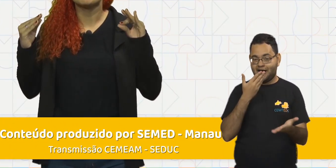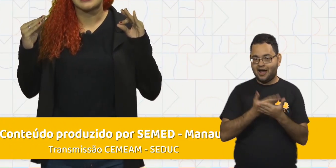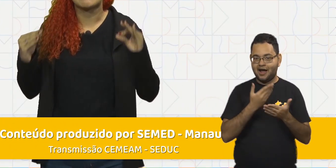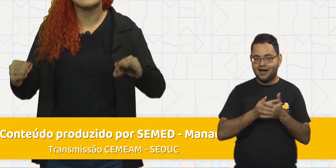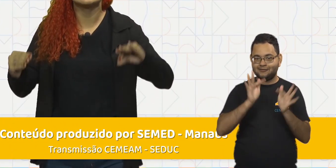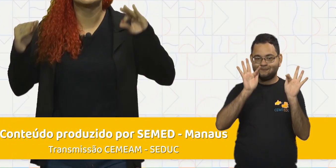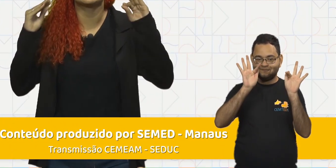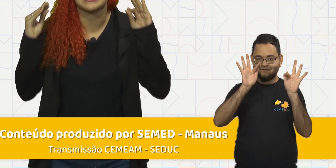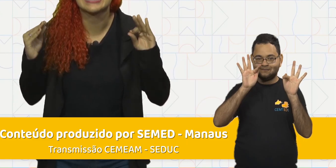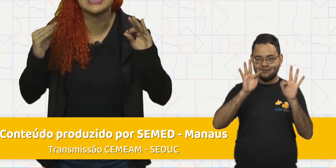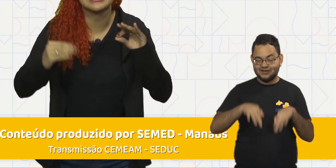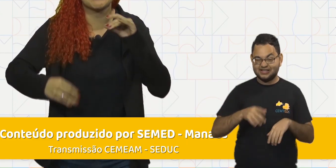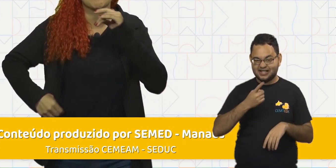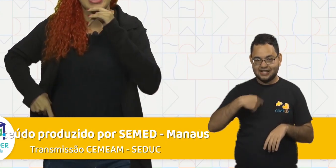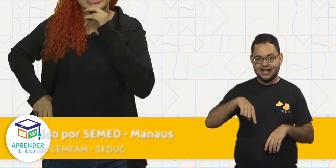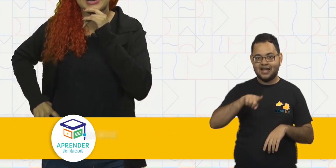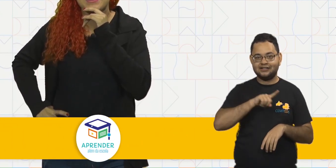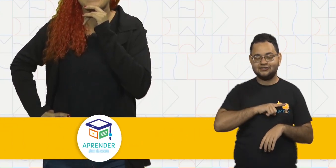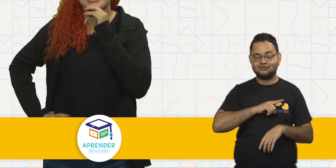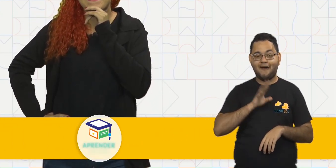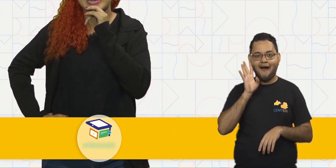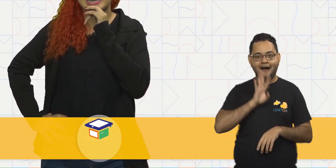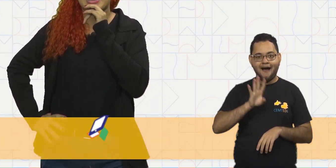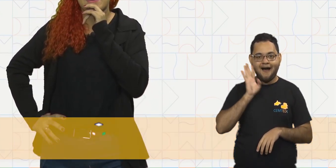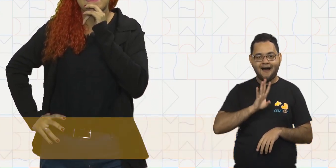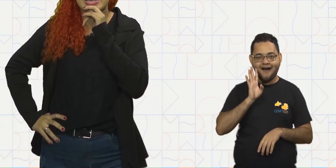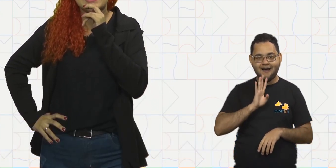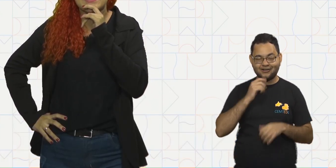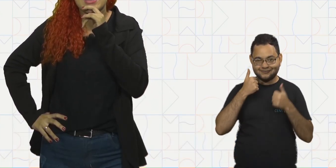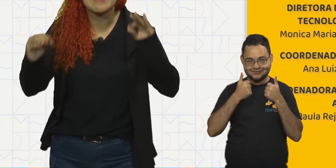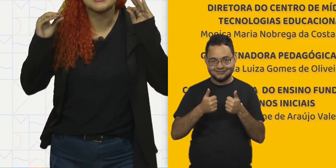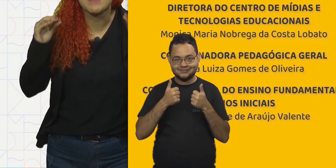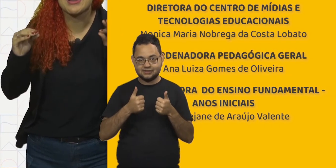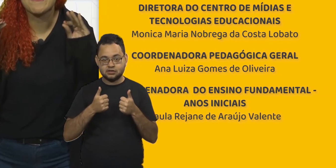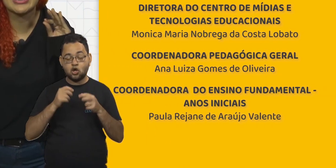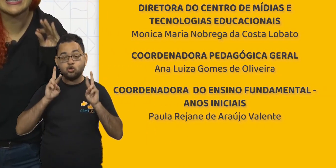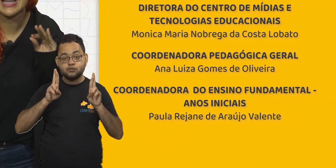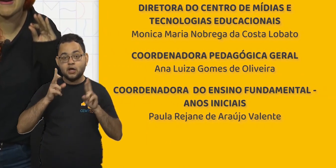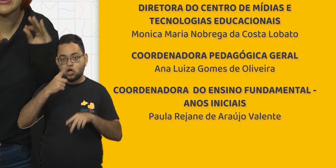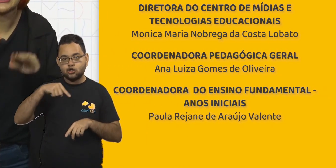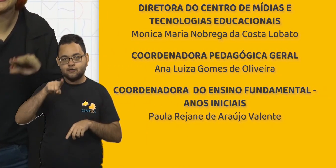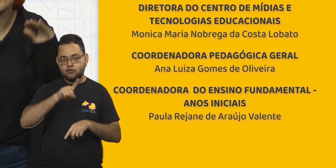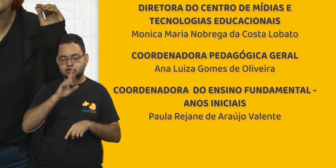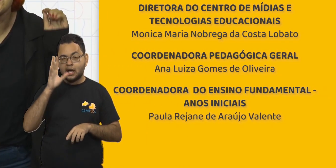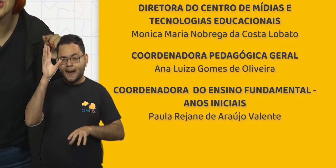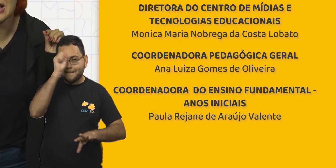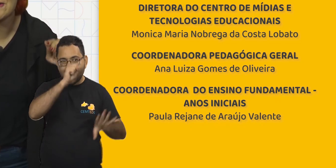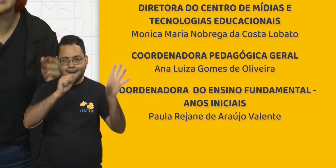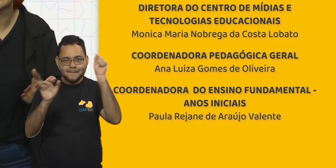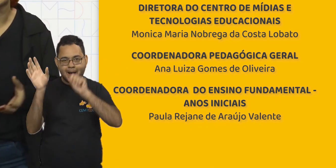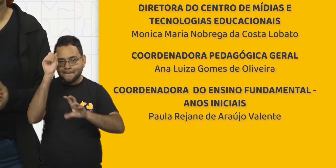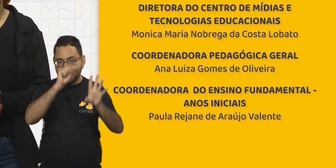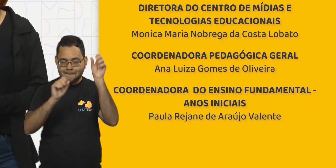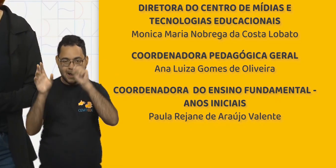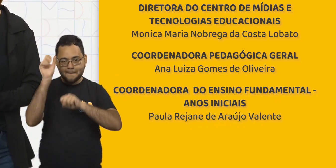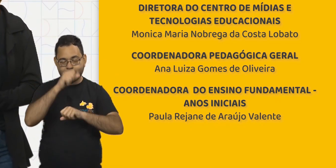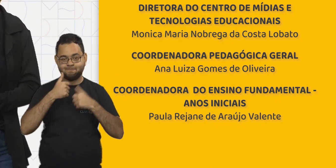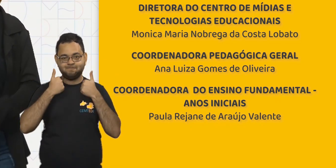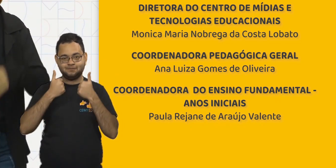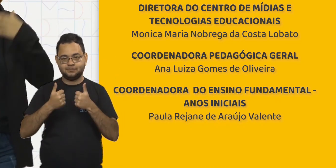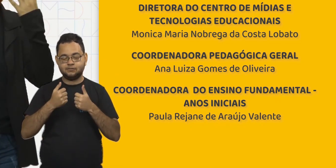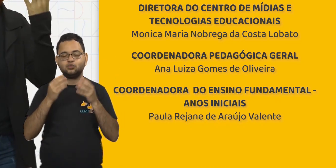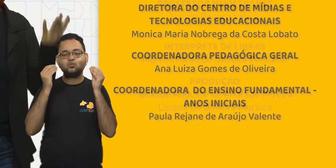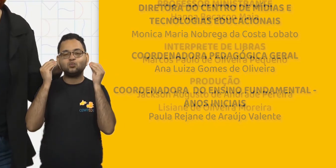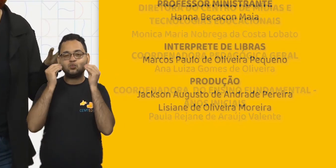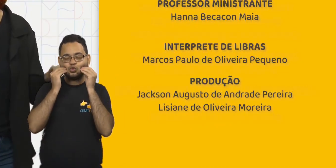mais uma aula cheia de descobertas sobre a matemática não é mesmo eu espero que vocês tenham aprendido muita coisa com a nossa